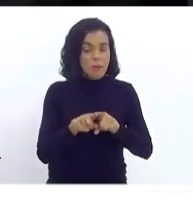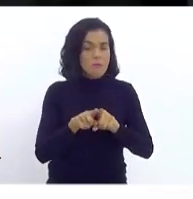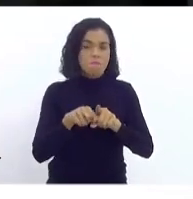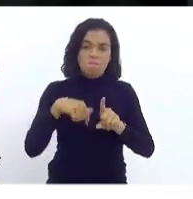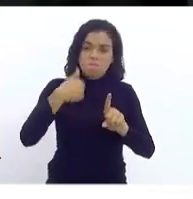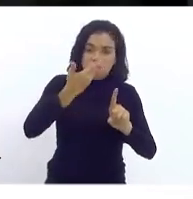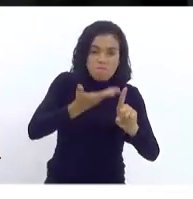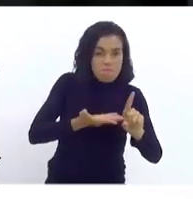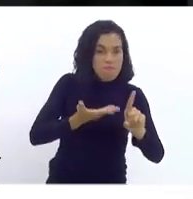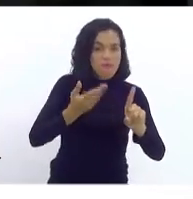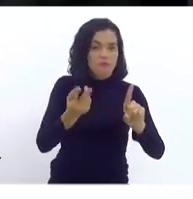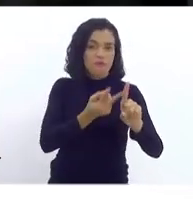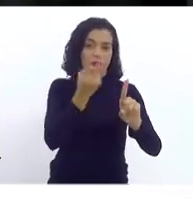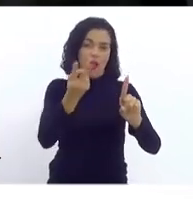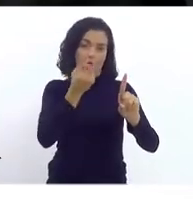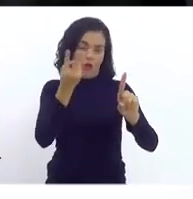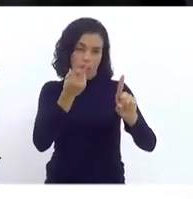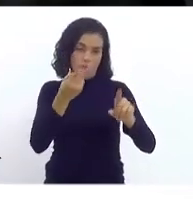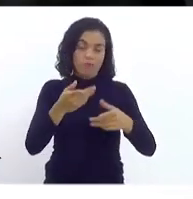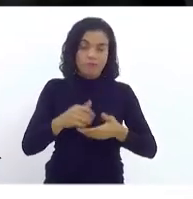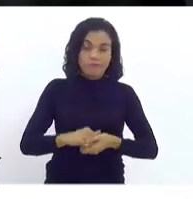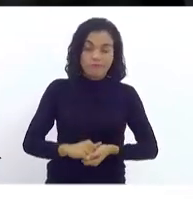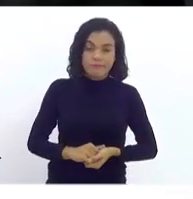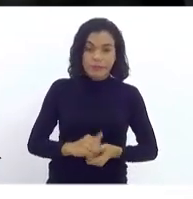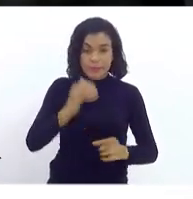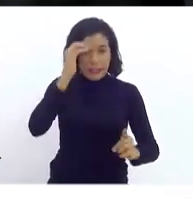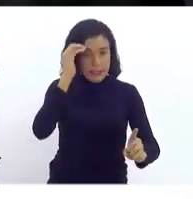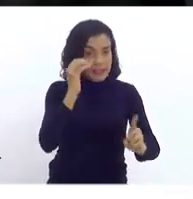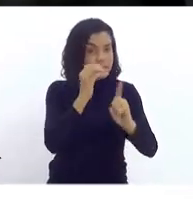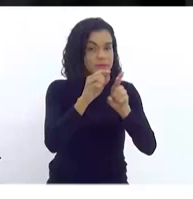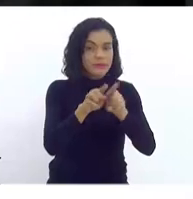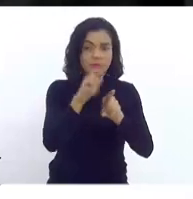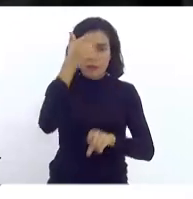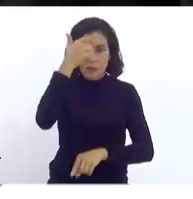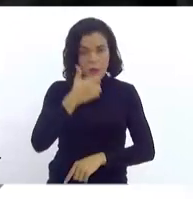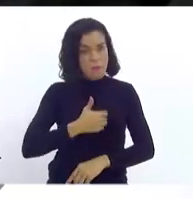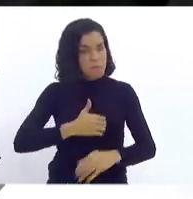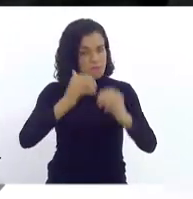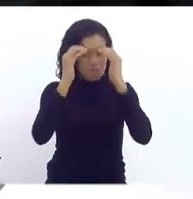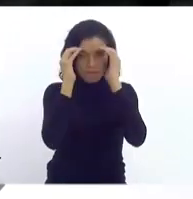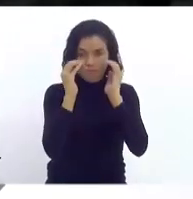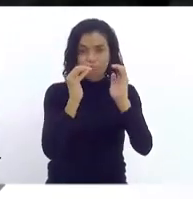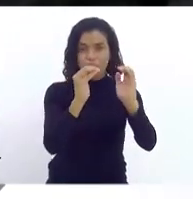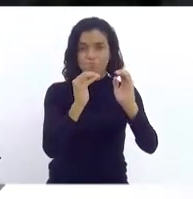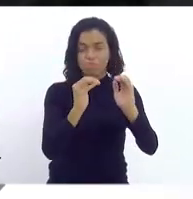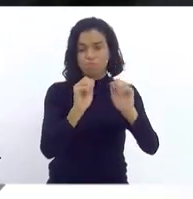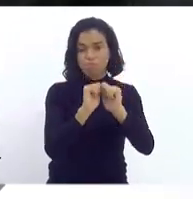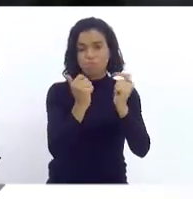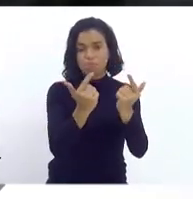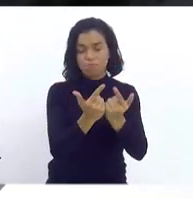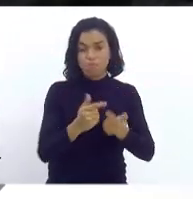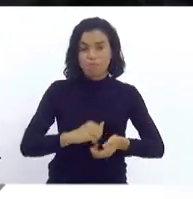estimado reconhecimento e respeito, que tem de mim total respeito e consideração.